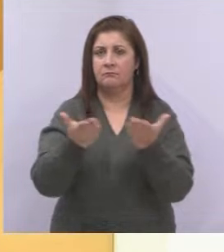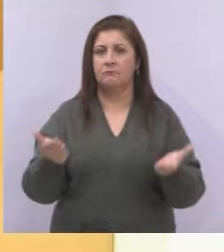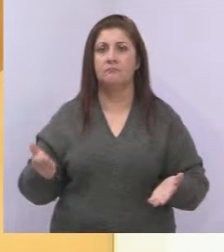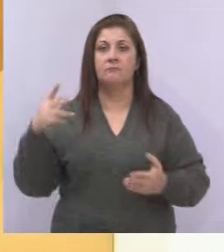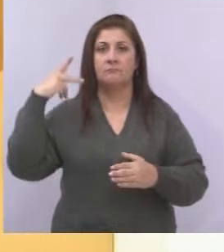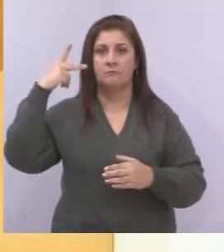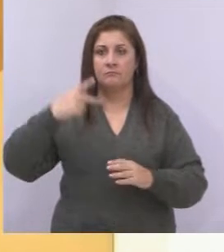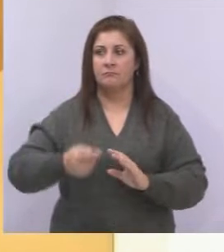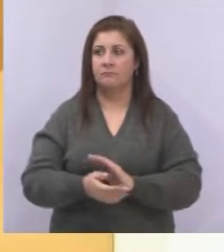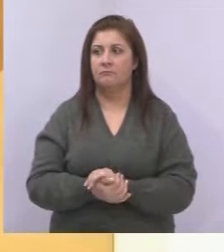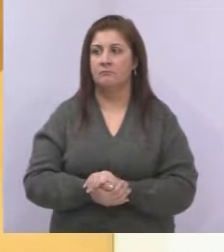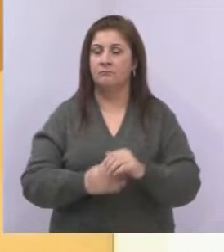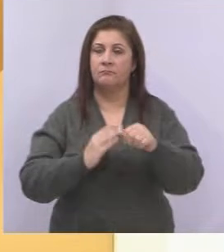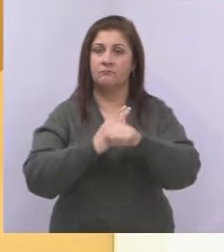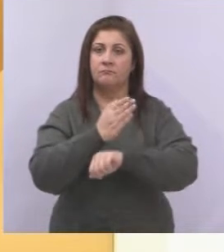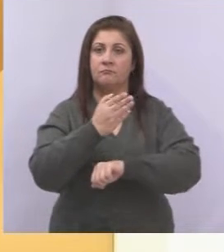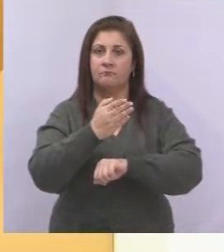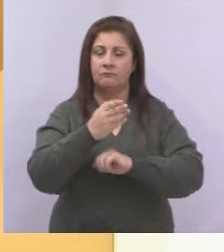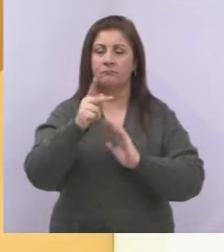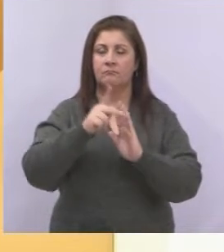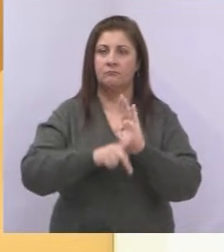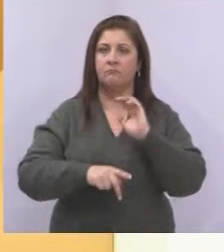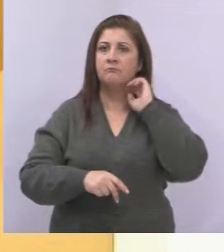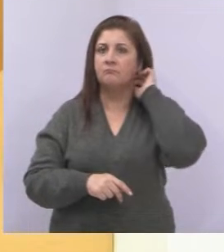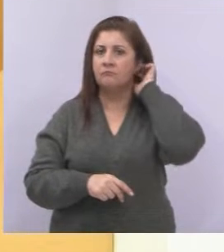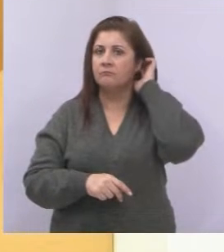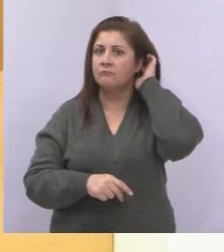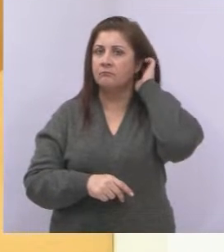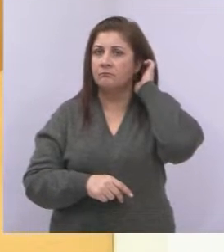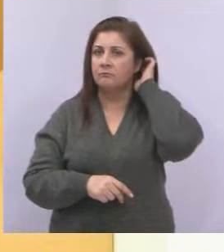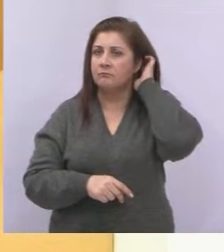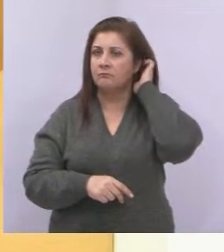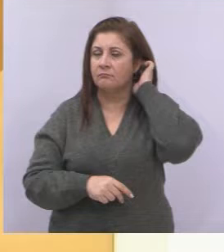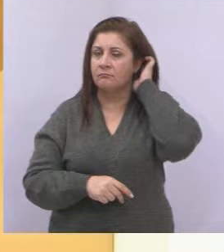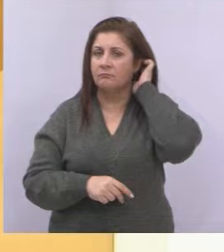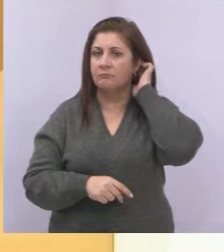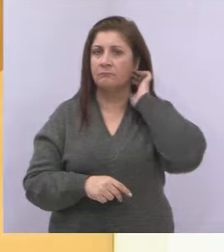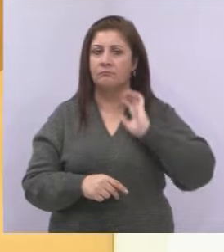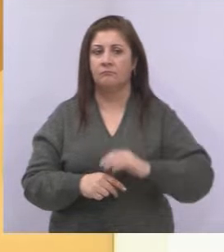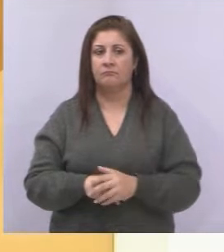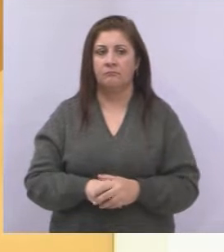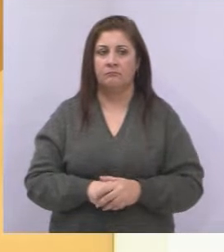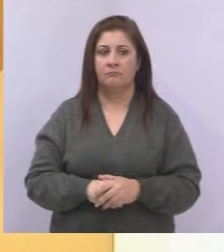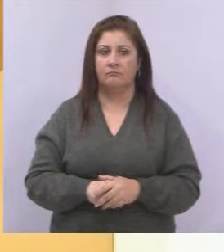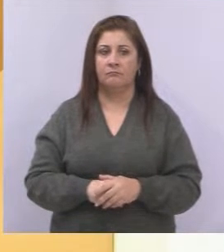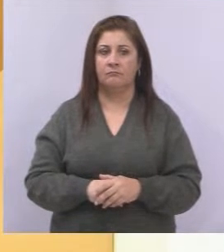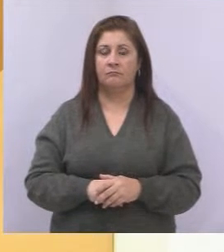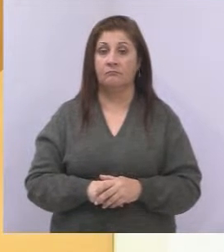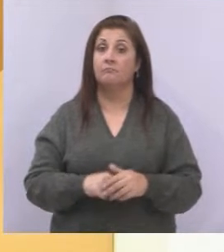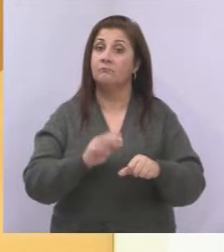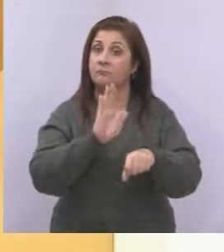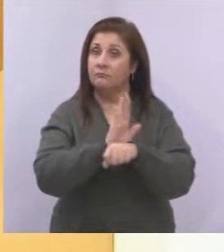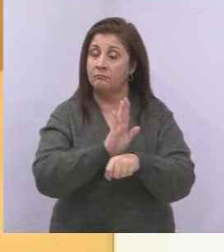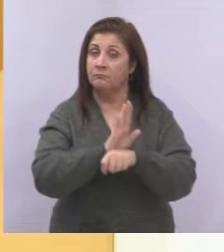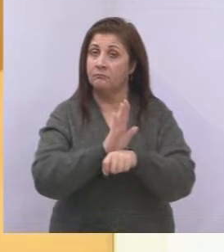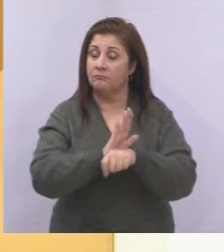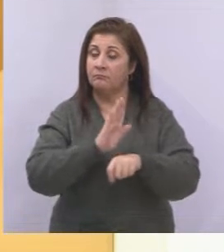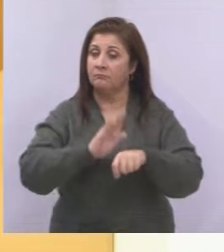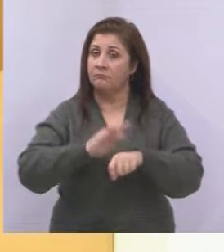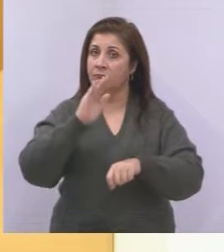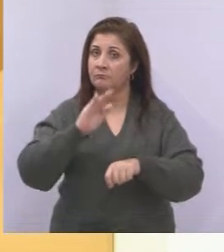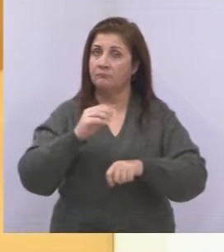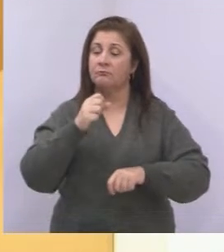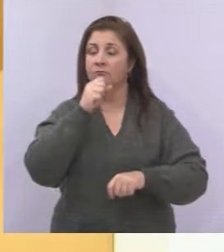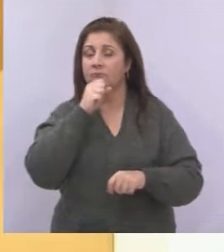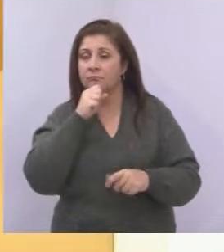vereadores para aprovação desse projeto, que nós estaremos ainda mais ajudando nossos idosos,